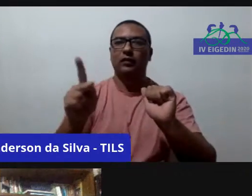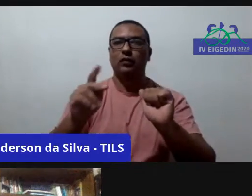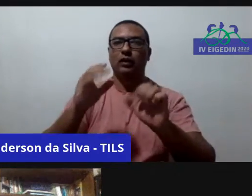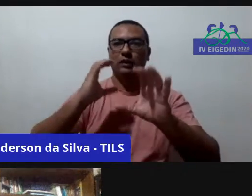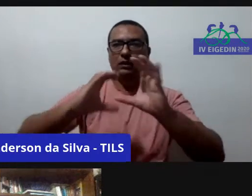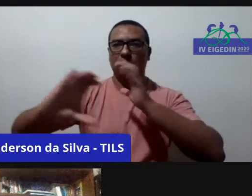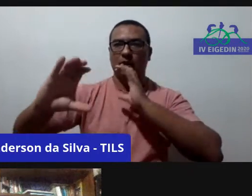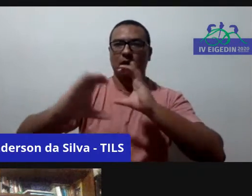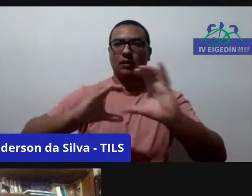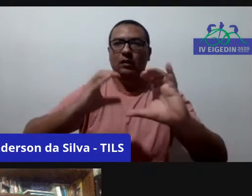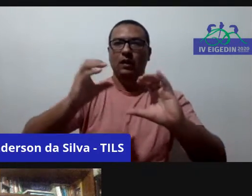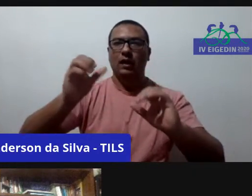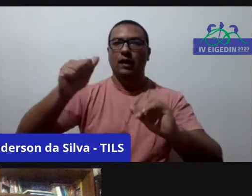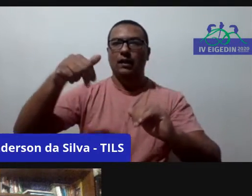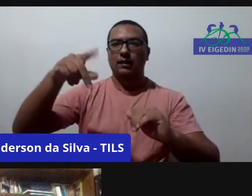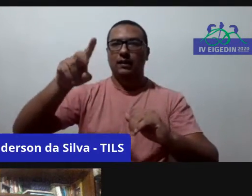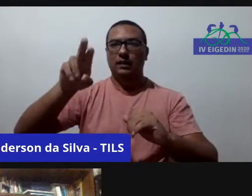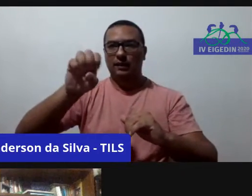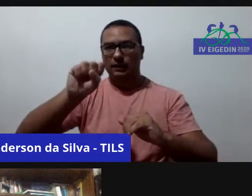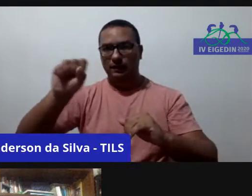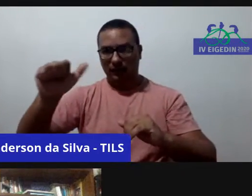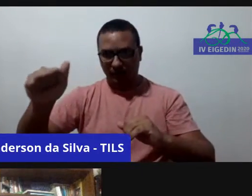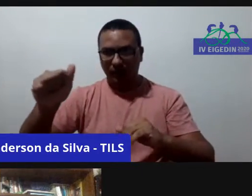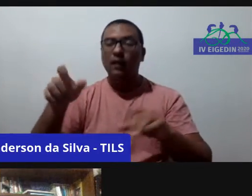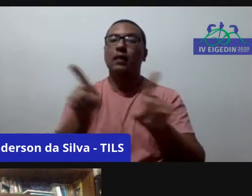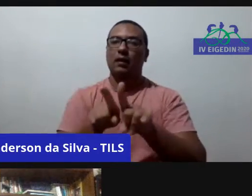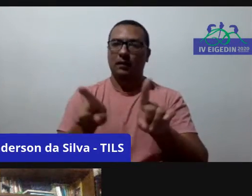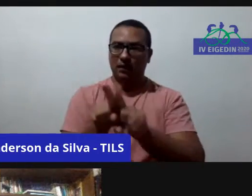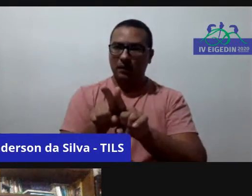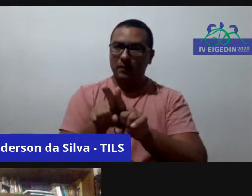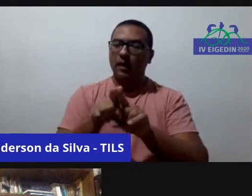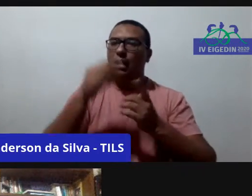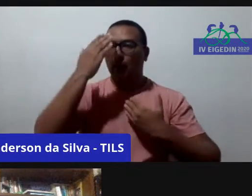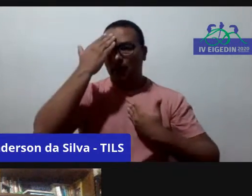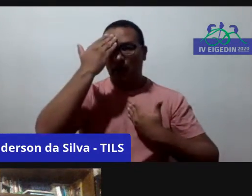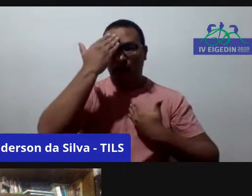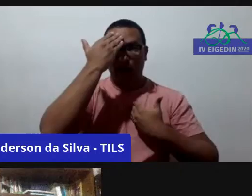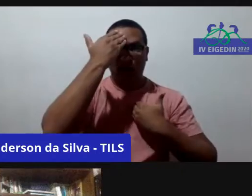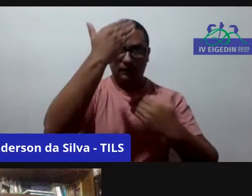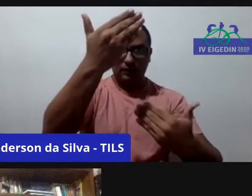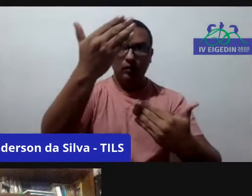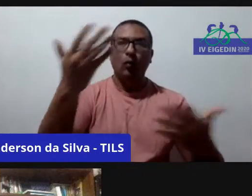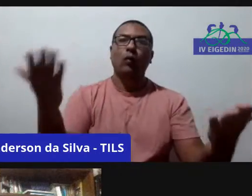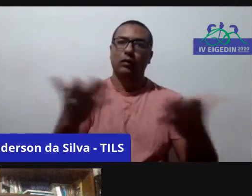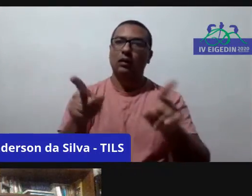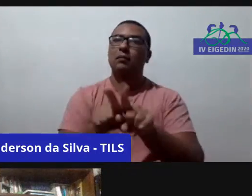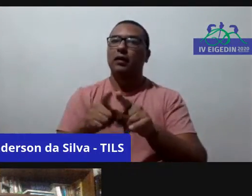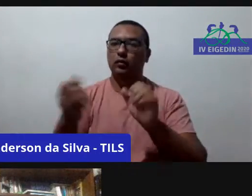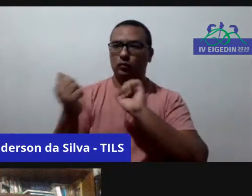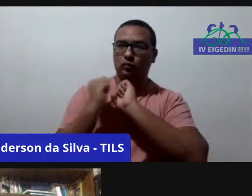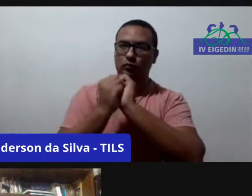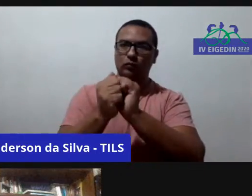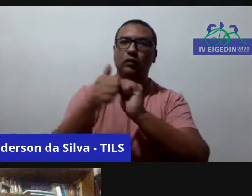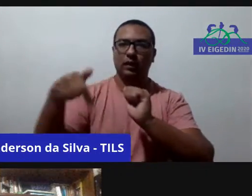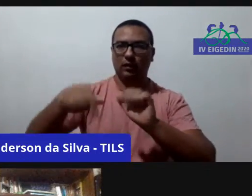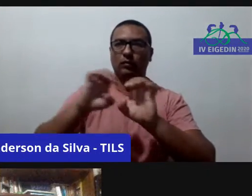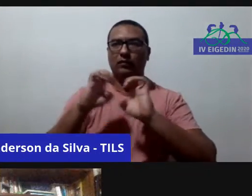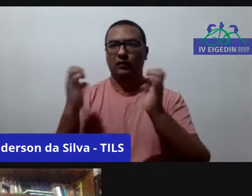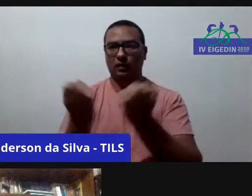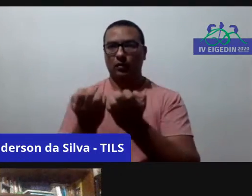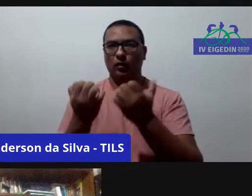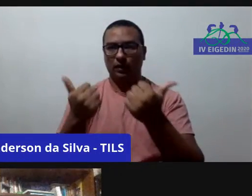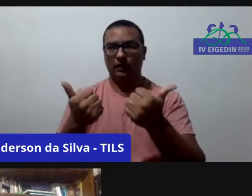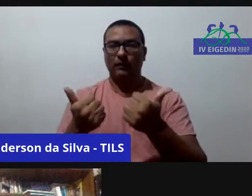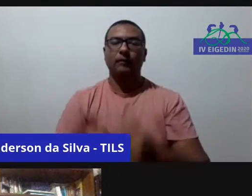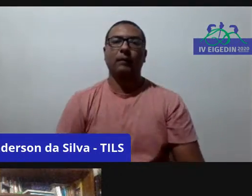Chinzarian, a quem nós também manifestamos o nosso agradecimento por somar conosco neste evento. Então, agora é com